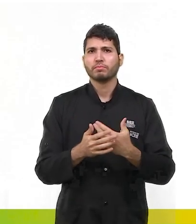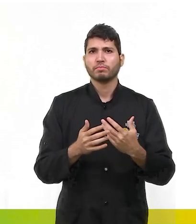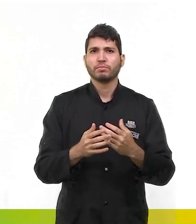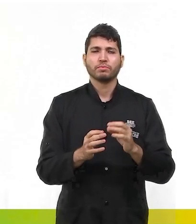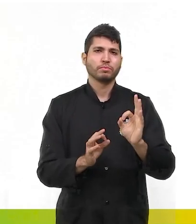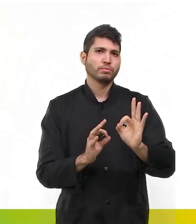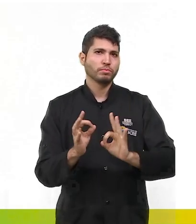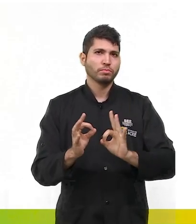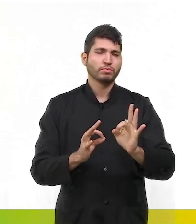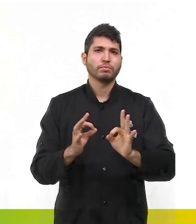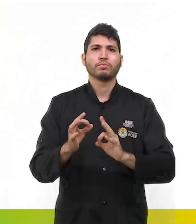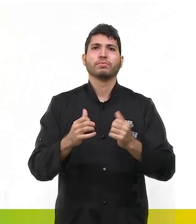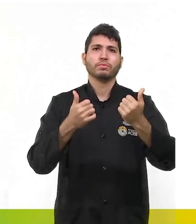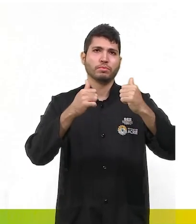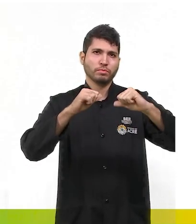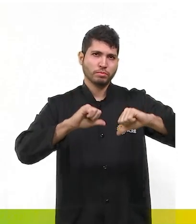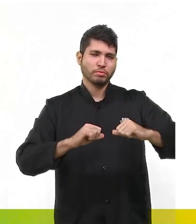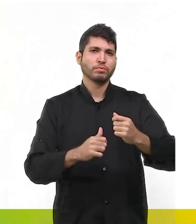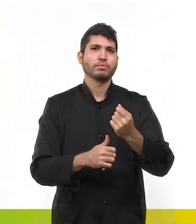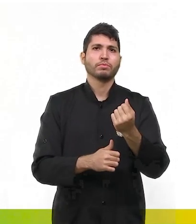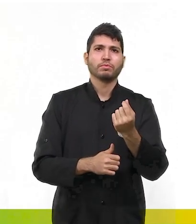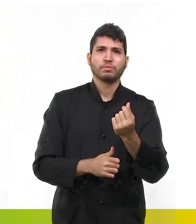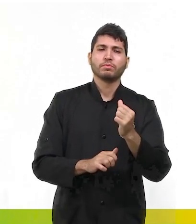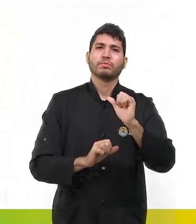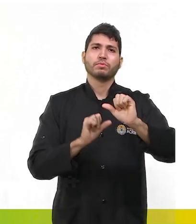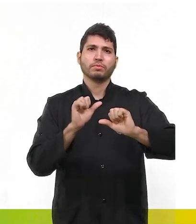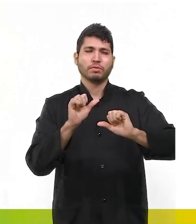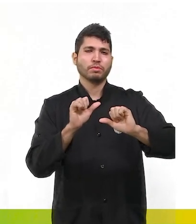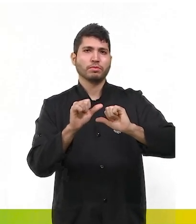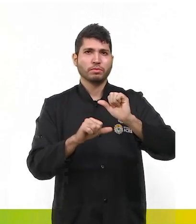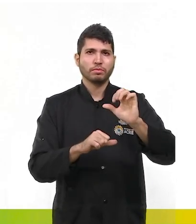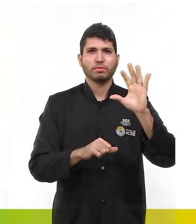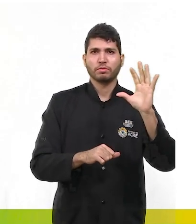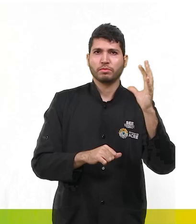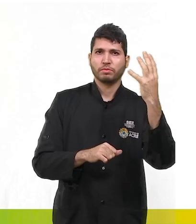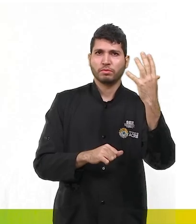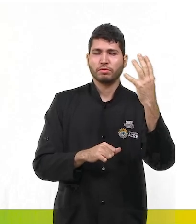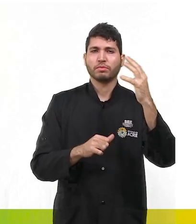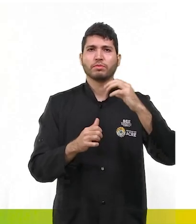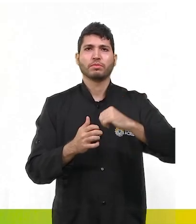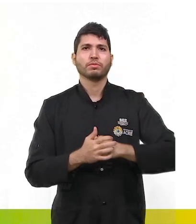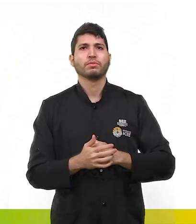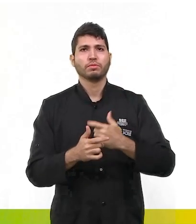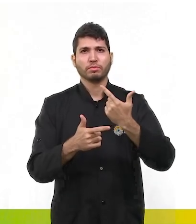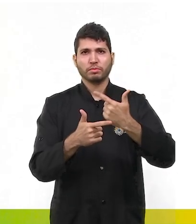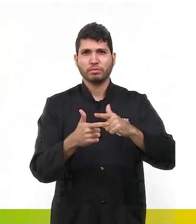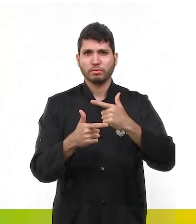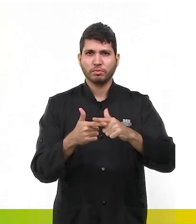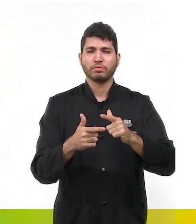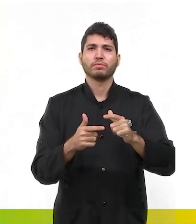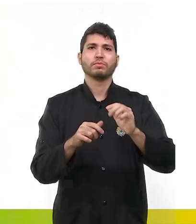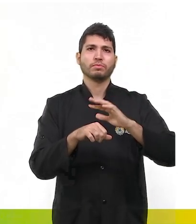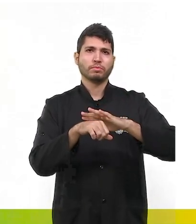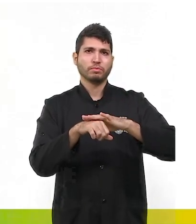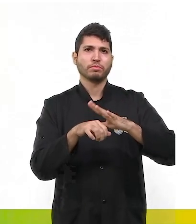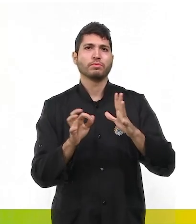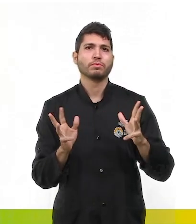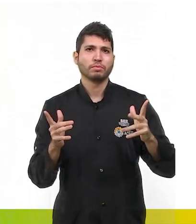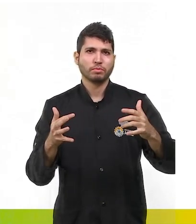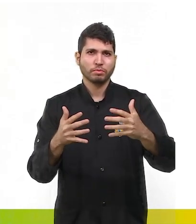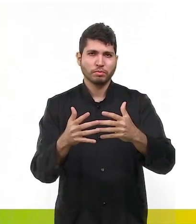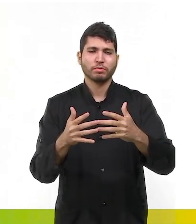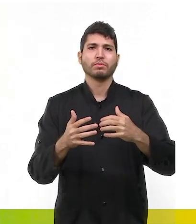aqui em crises econômicas, as mudanças climáticas, a gente tem problemas como pandemias,